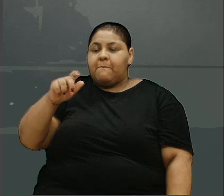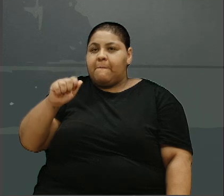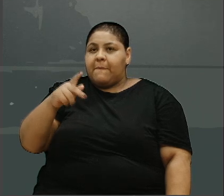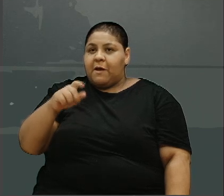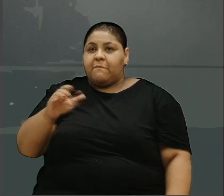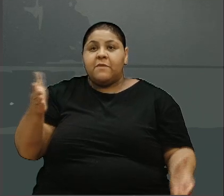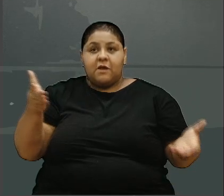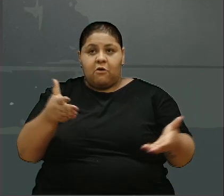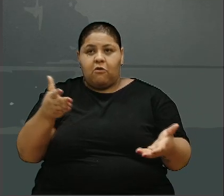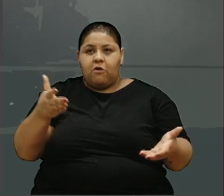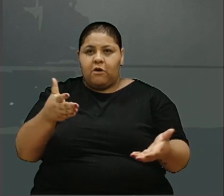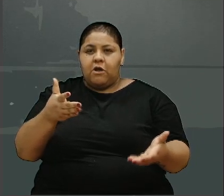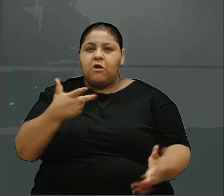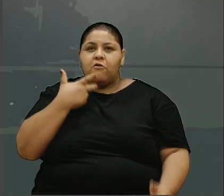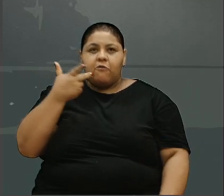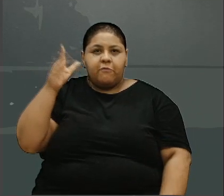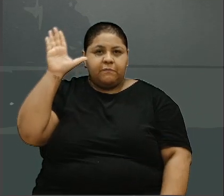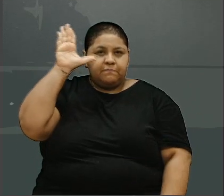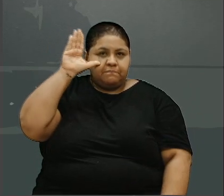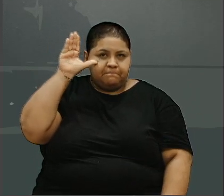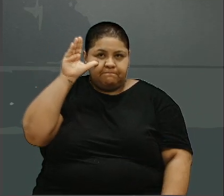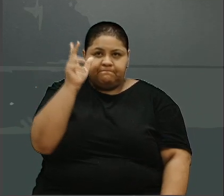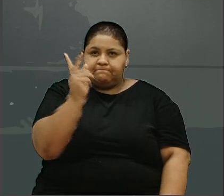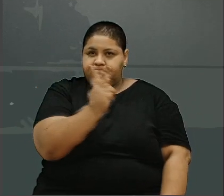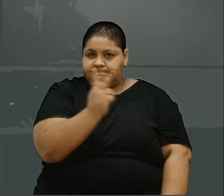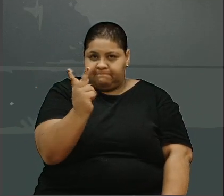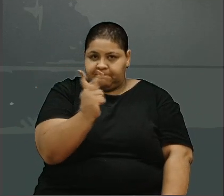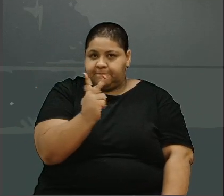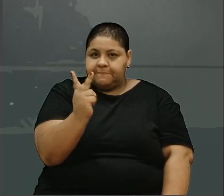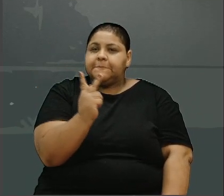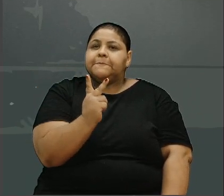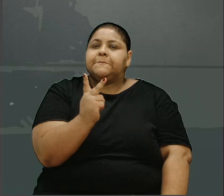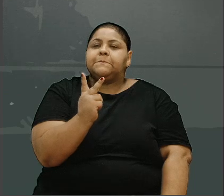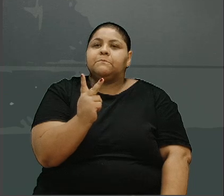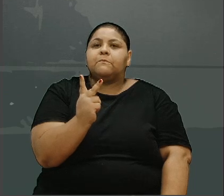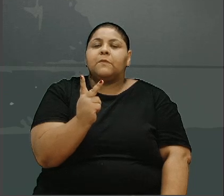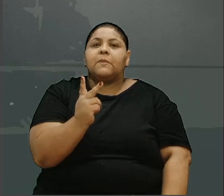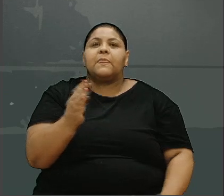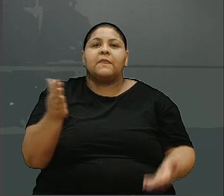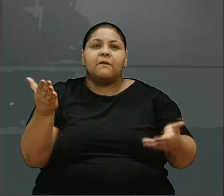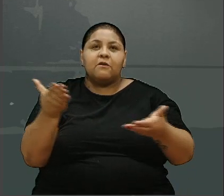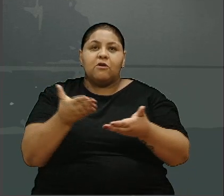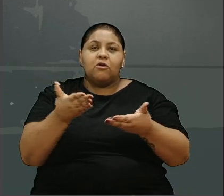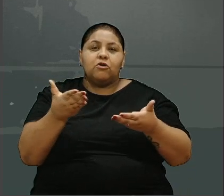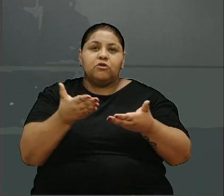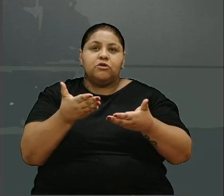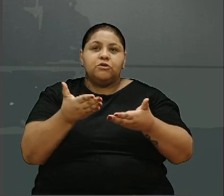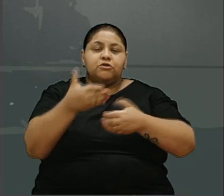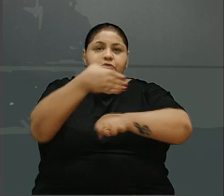parênteses. O SINED e o CIMAP, eles estavam em endereços